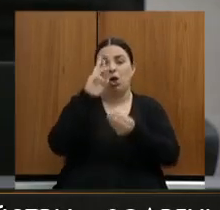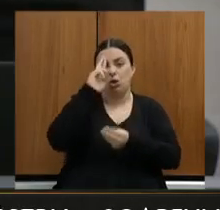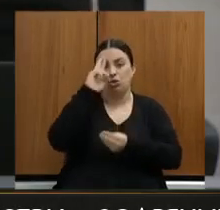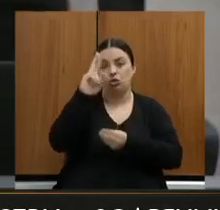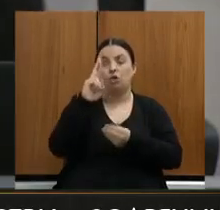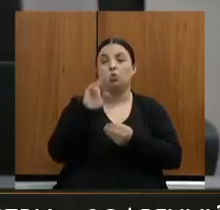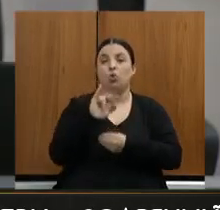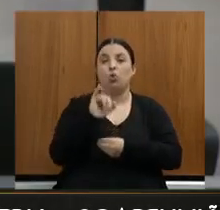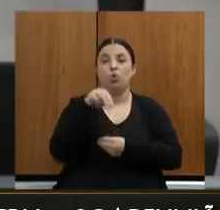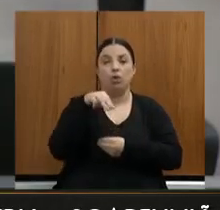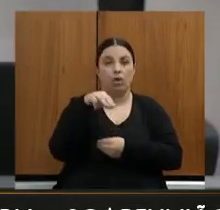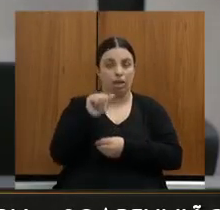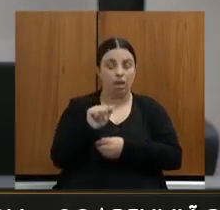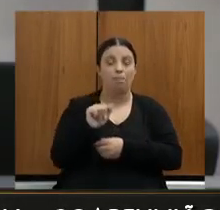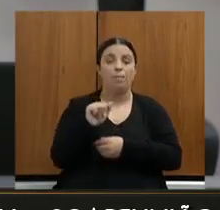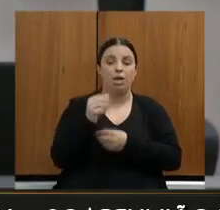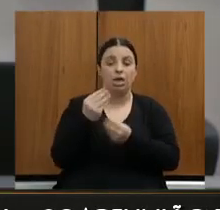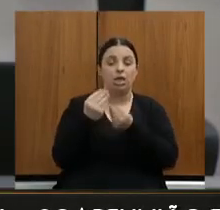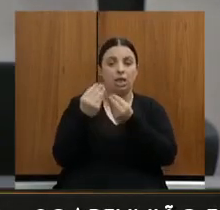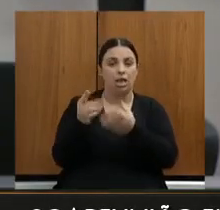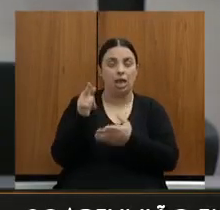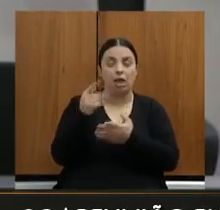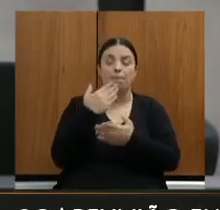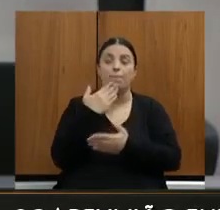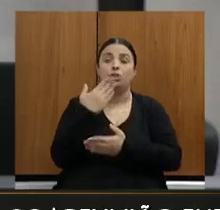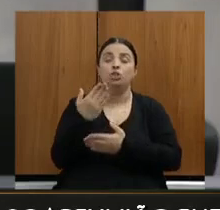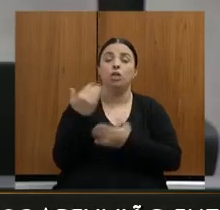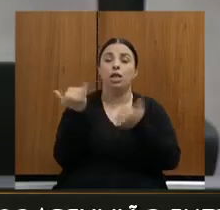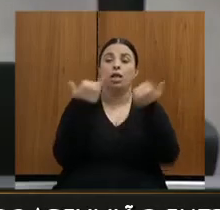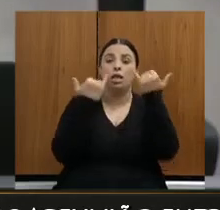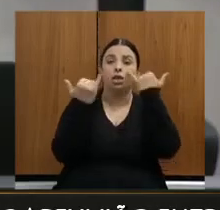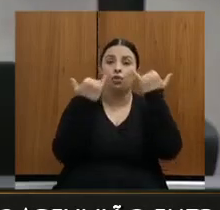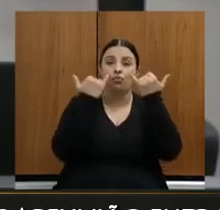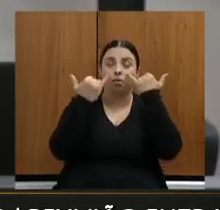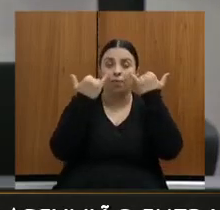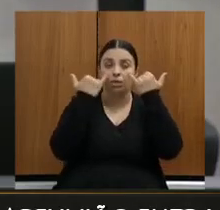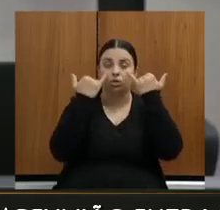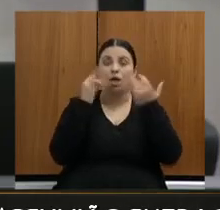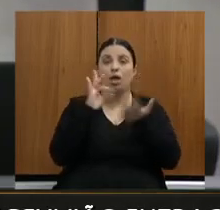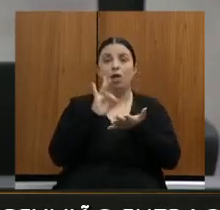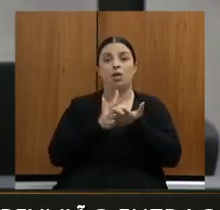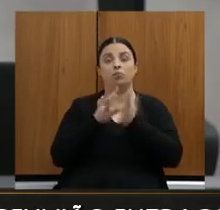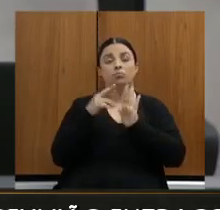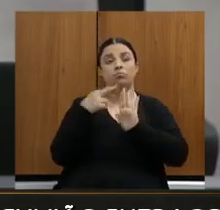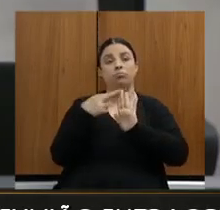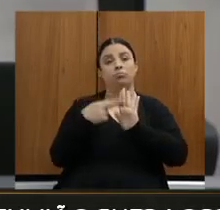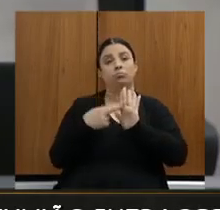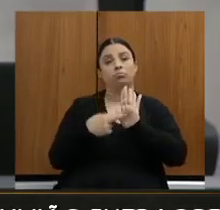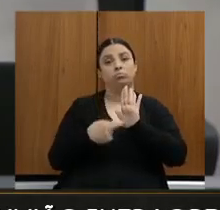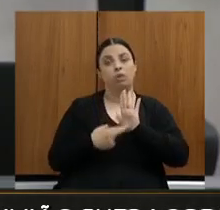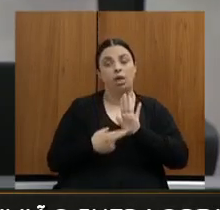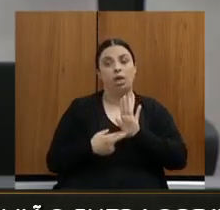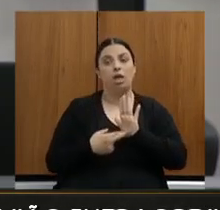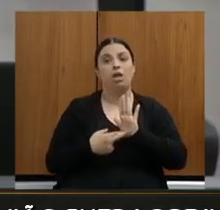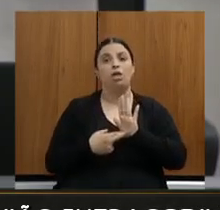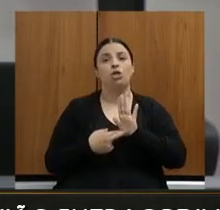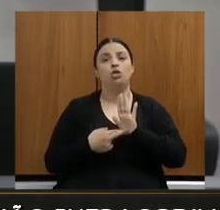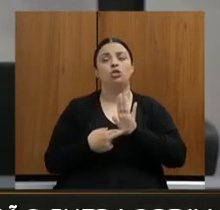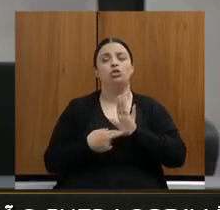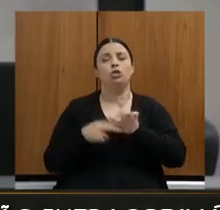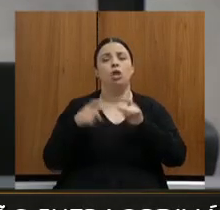Mineiro de agropecuária pedido de informações a efetiva regularização de estabelecimentos